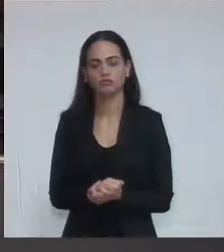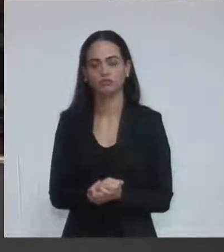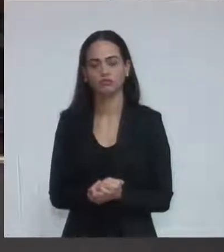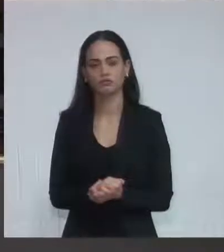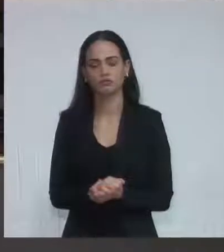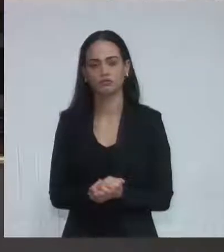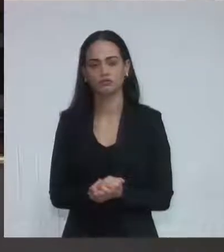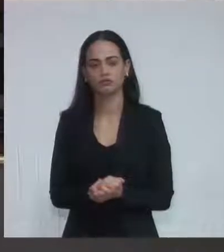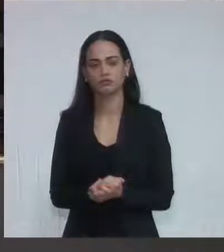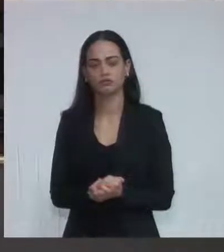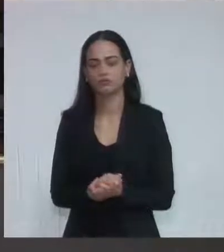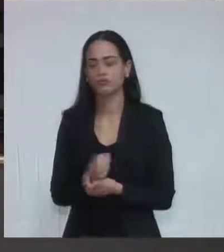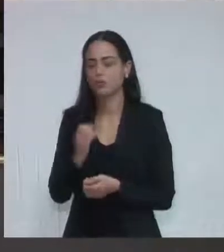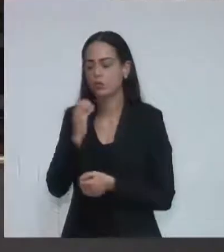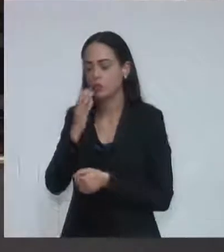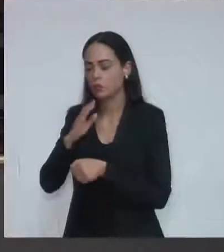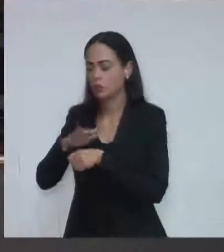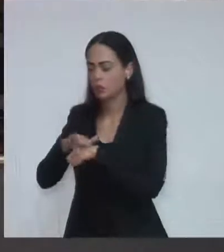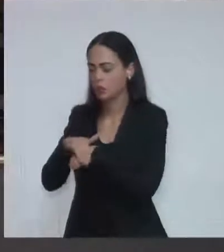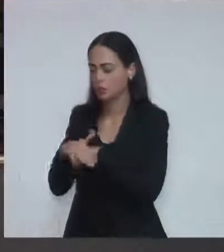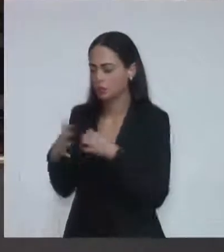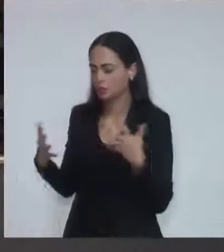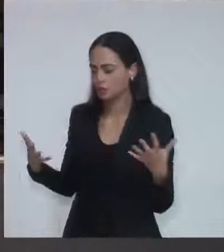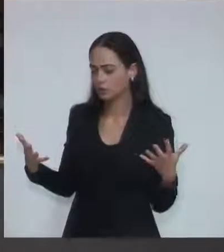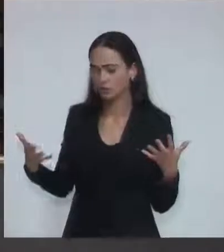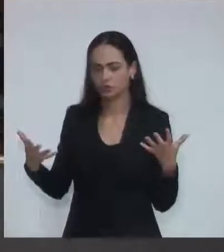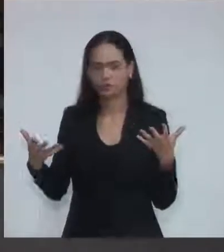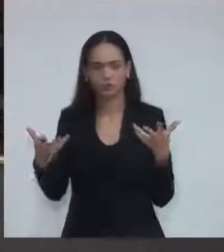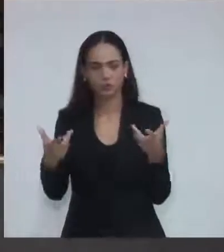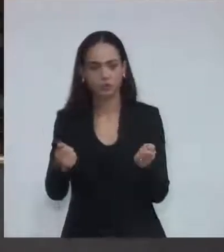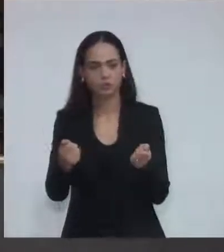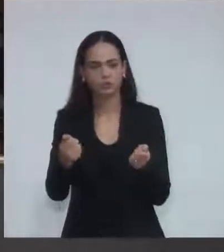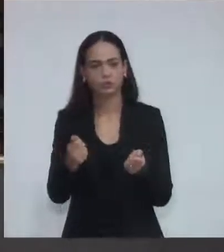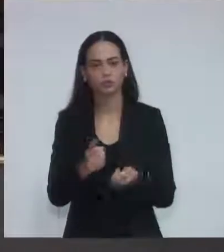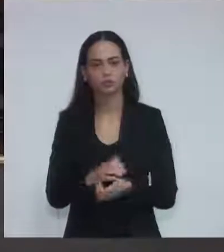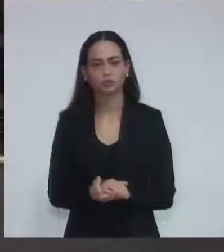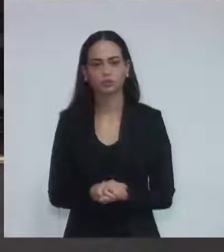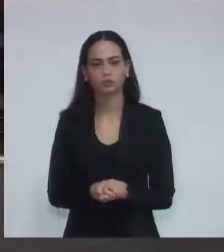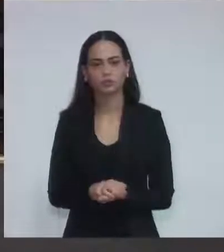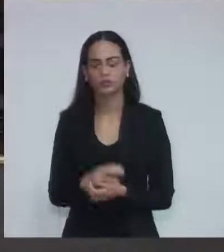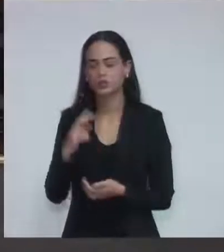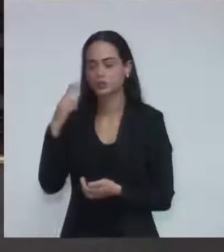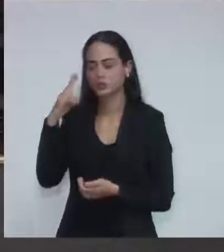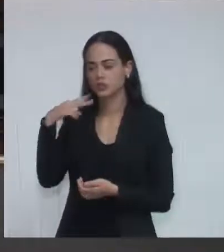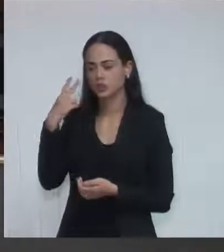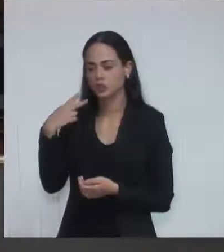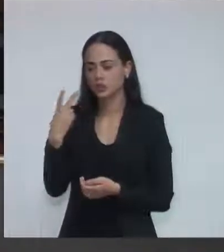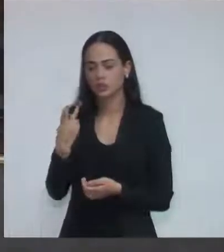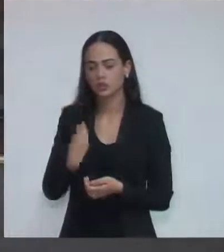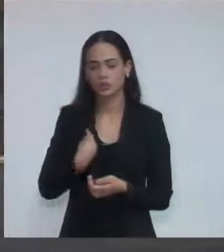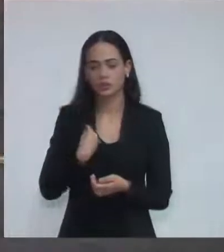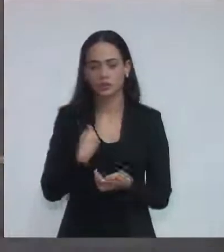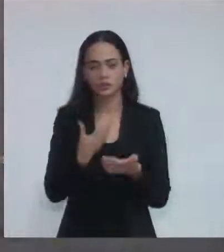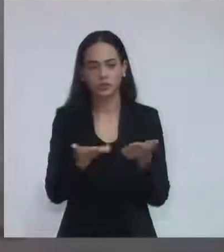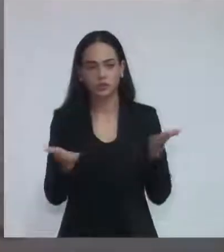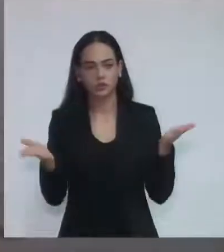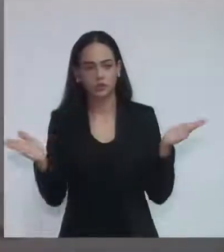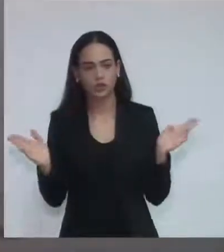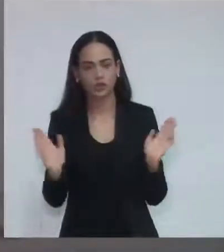Boa noite, senhor presidente, vereadora Flávia, Ana, demais vereadores, público presente, guarda municipal,